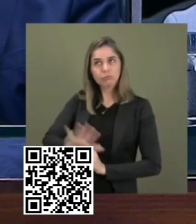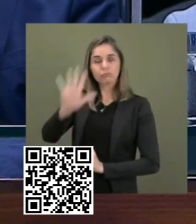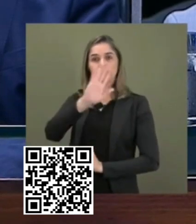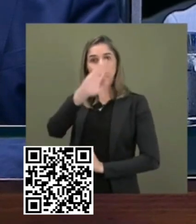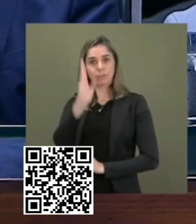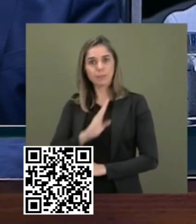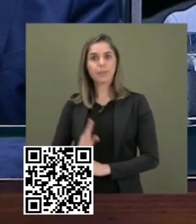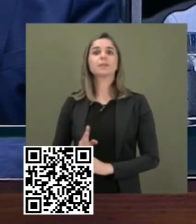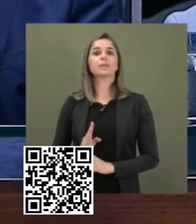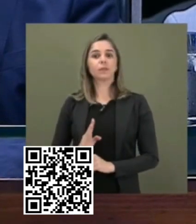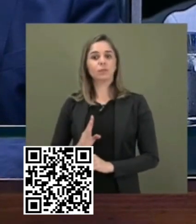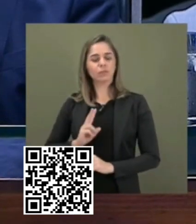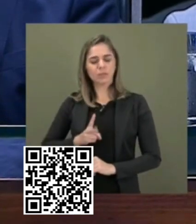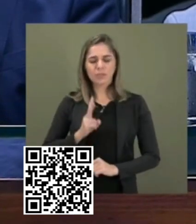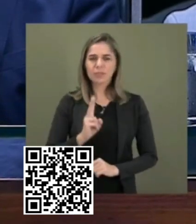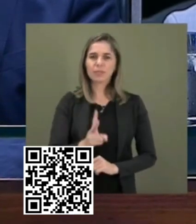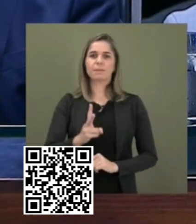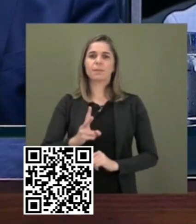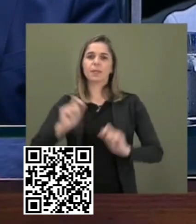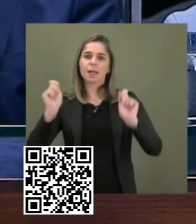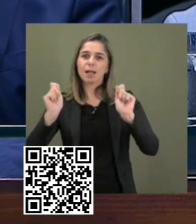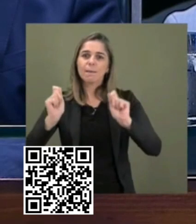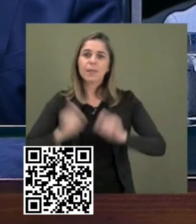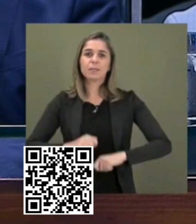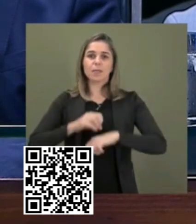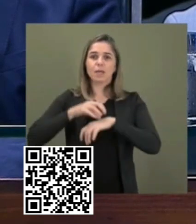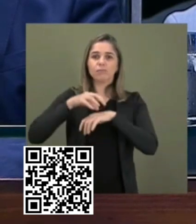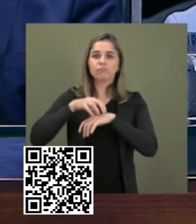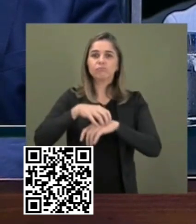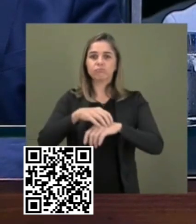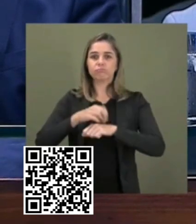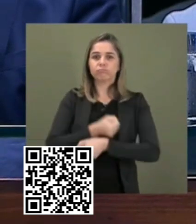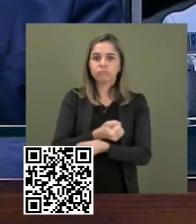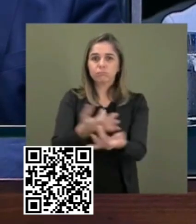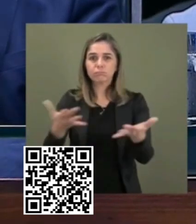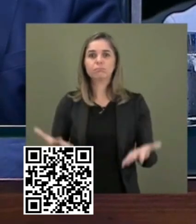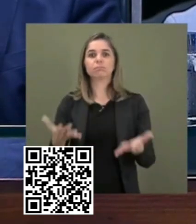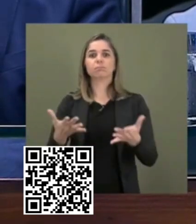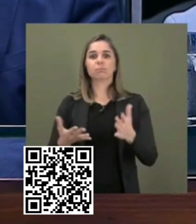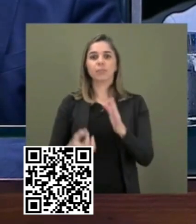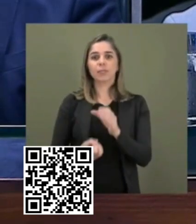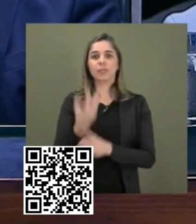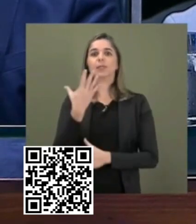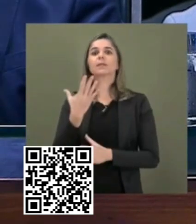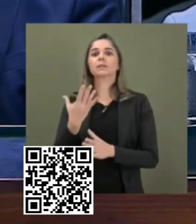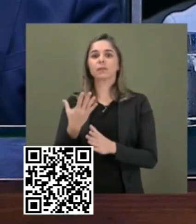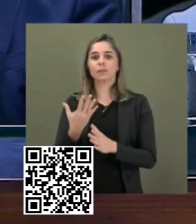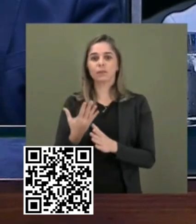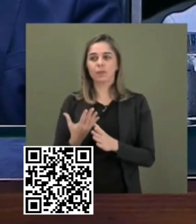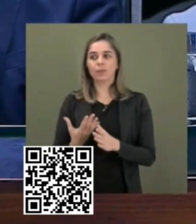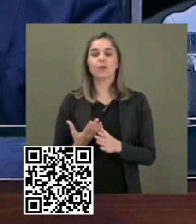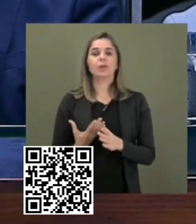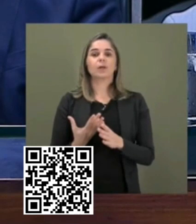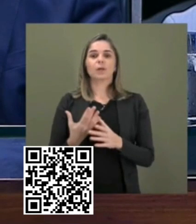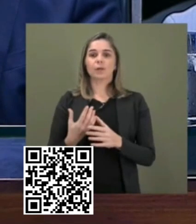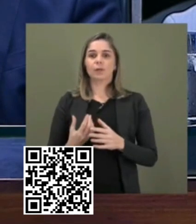a regularidade do abastecimento e a formação de renda em favor do produtor